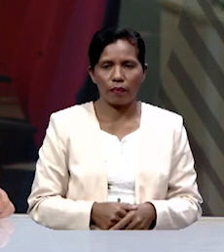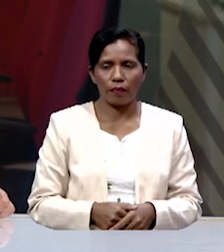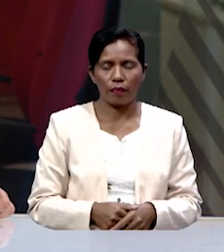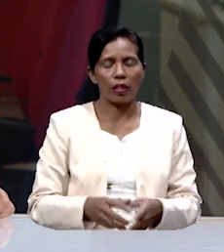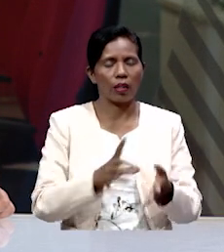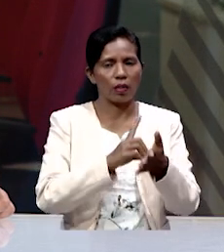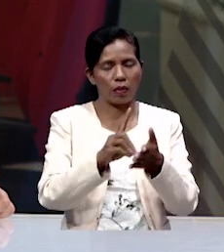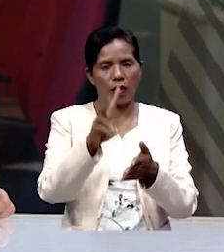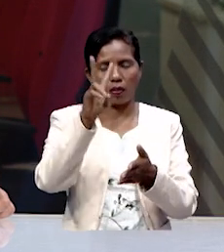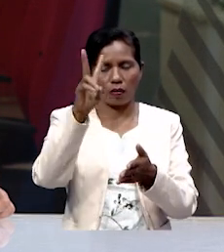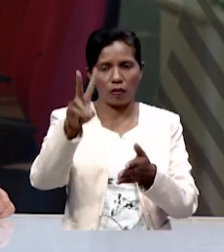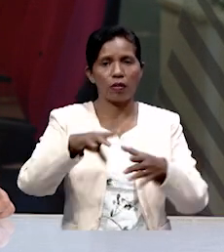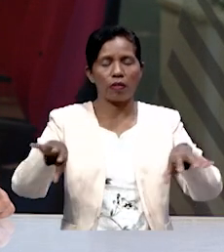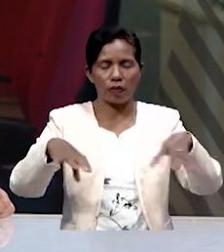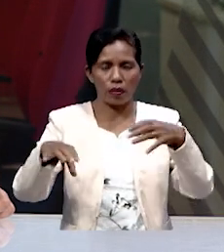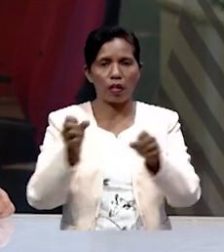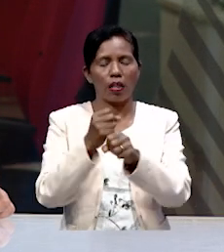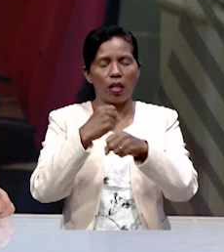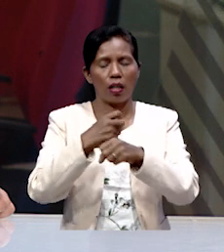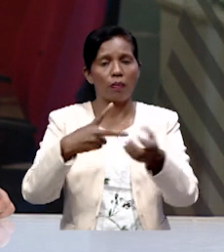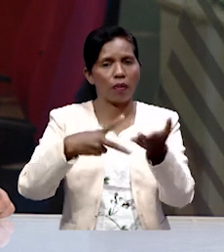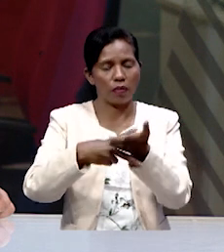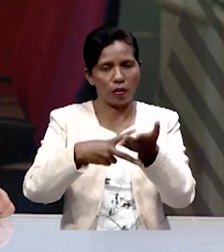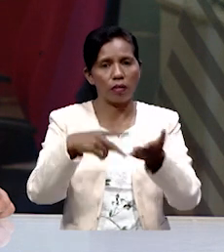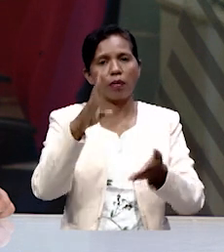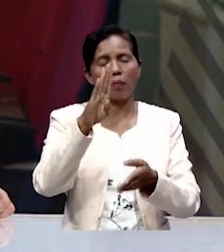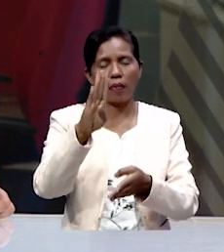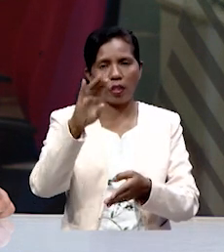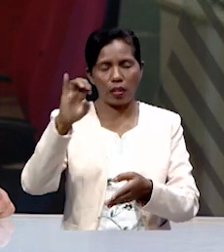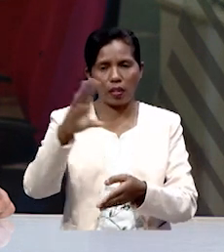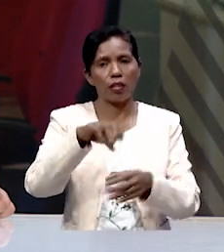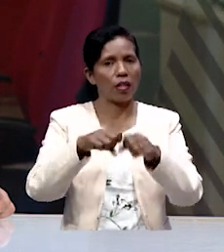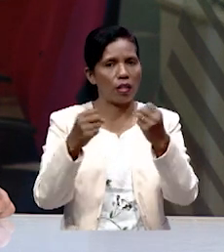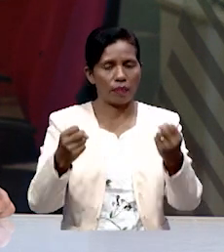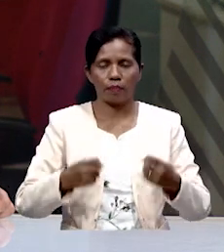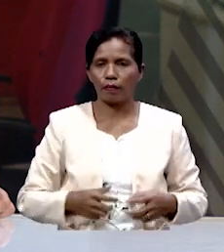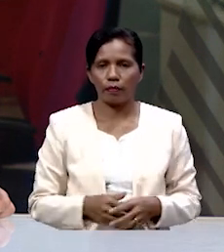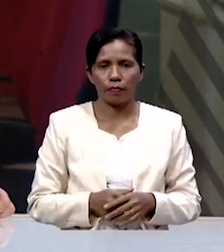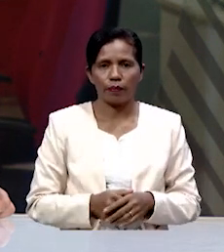Semana rua resin, sistema produção passaporte no bilhete identidade avaria.